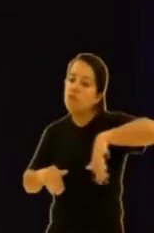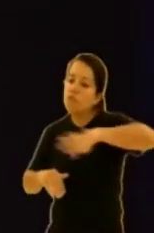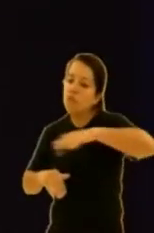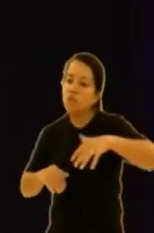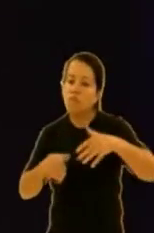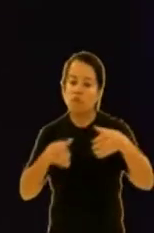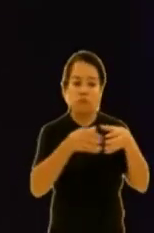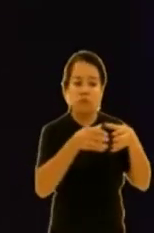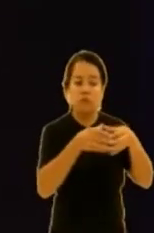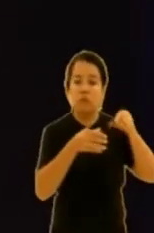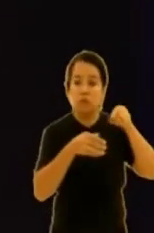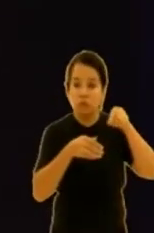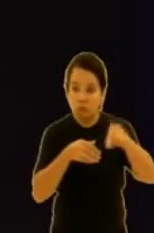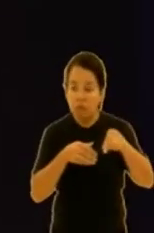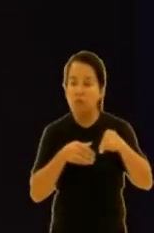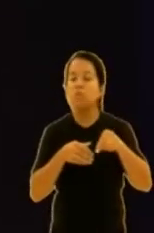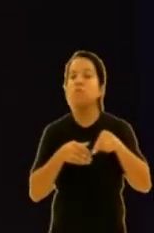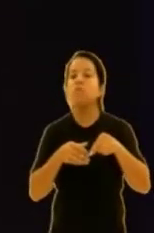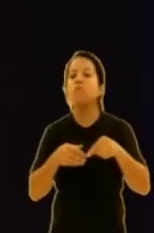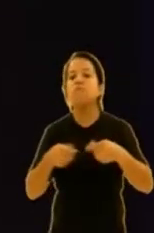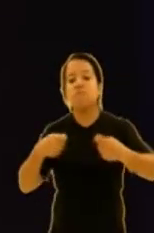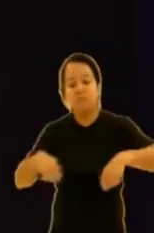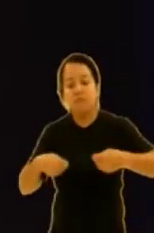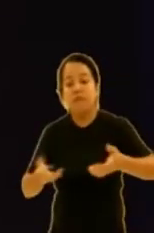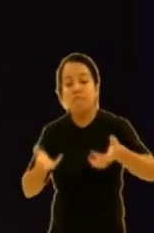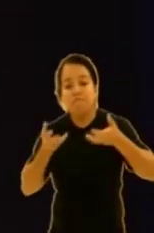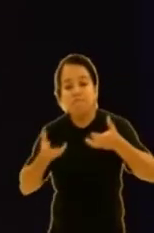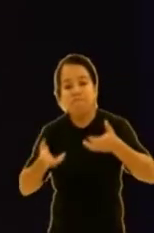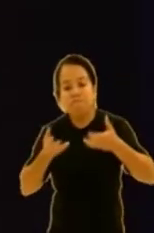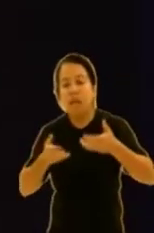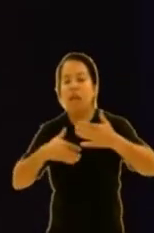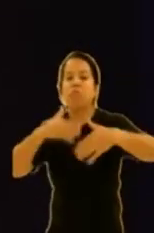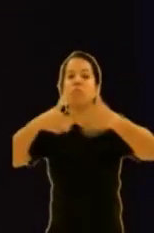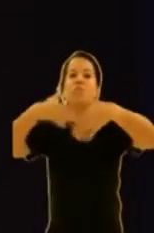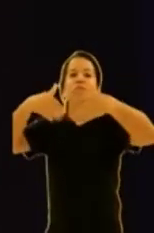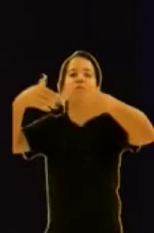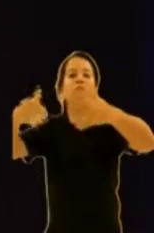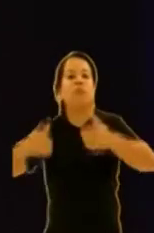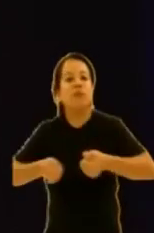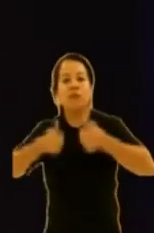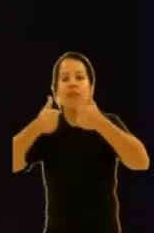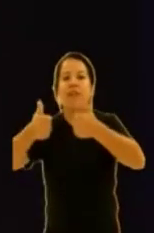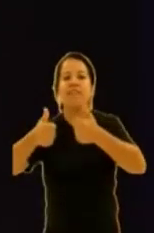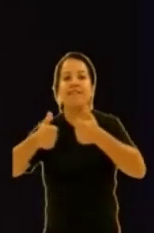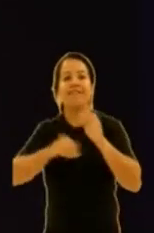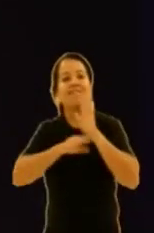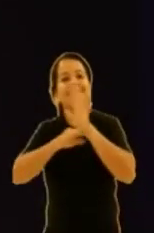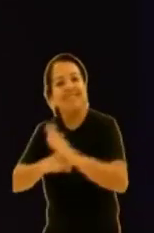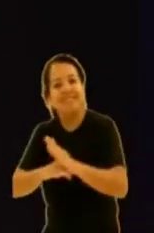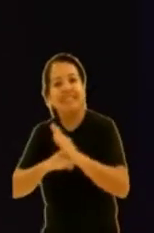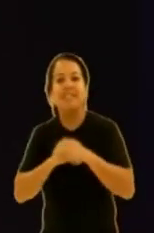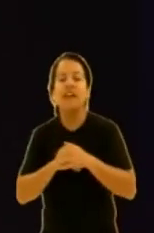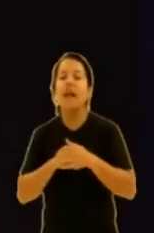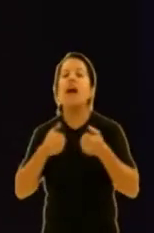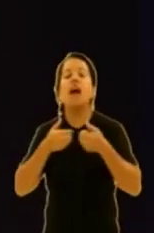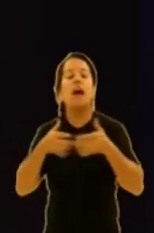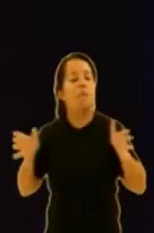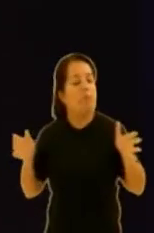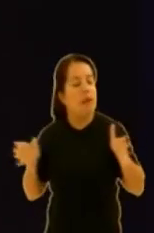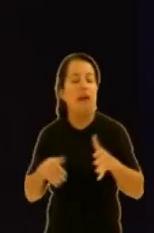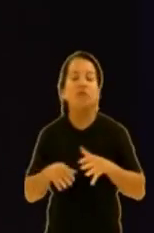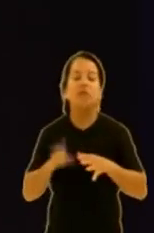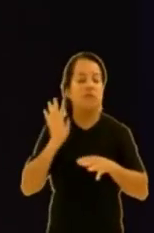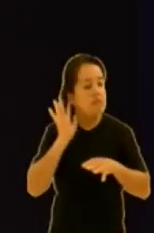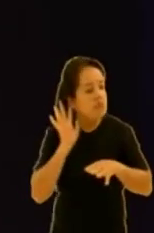busca fazer do FNDE um órgão cada vez melhor, um órgão cada vez mais aberto a escutar,